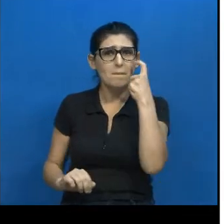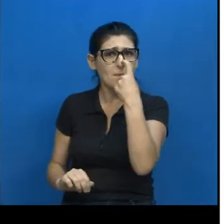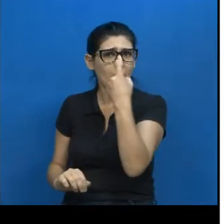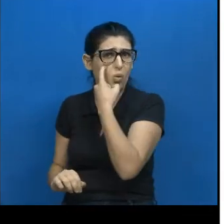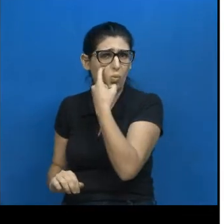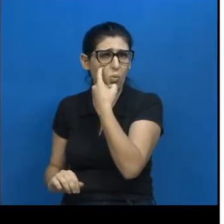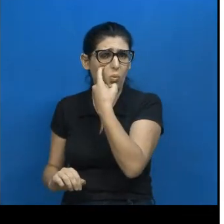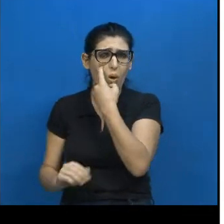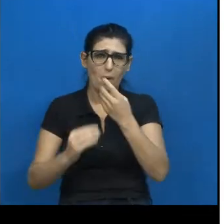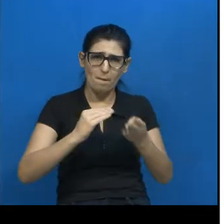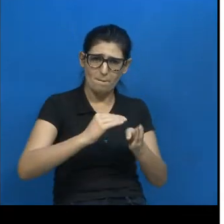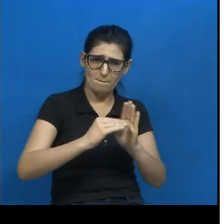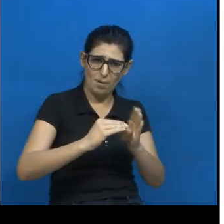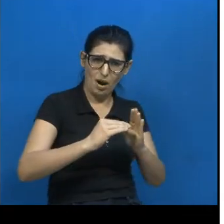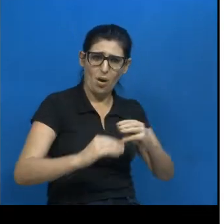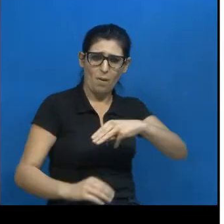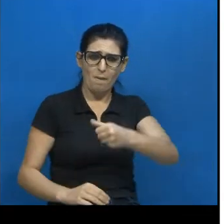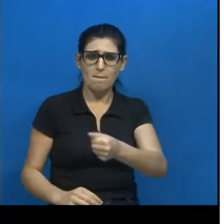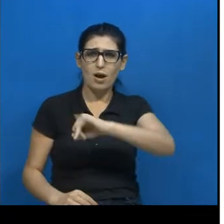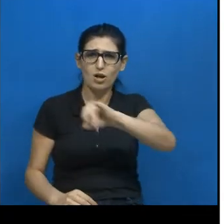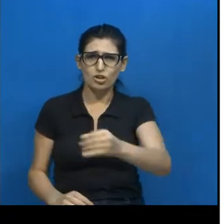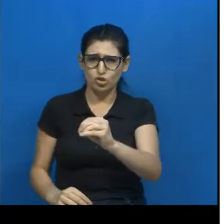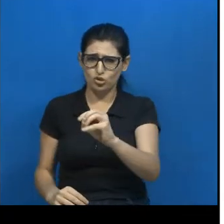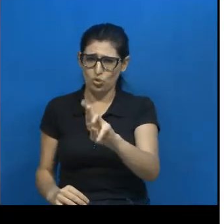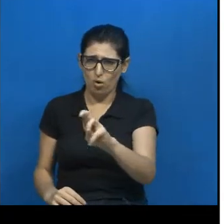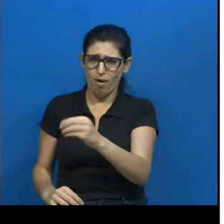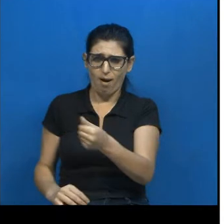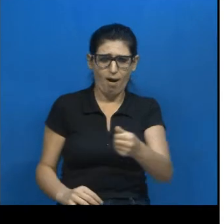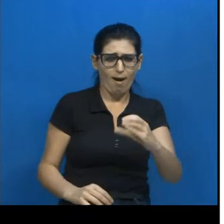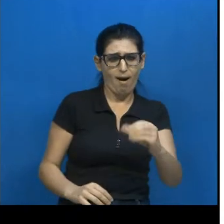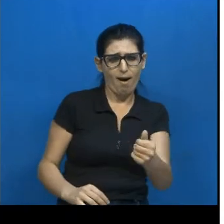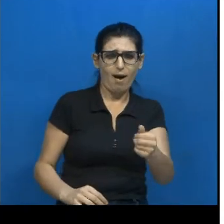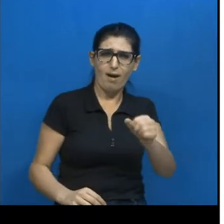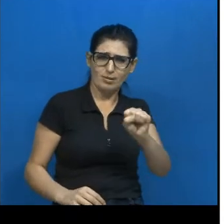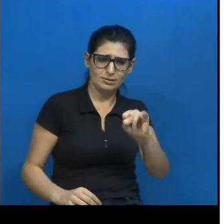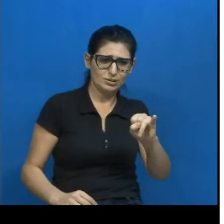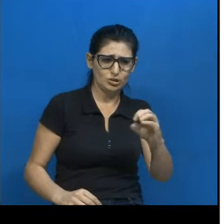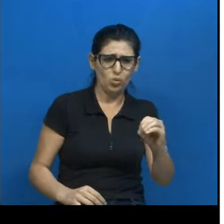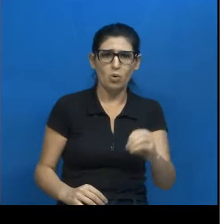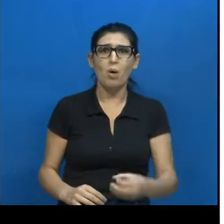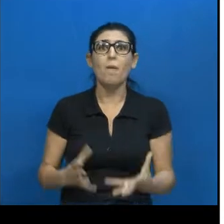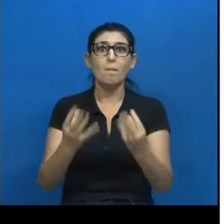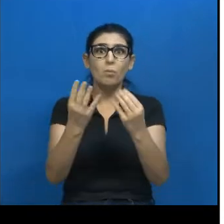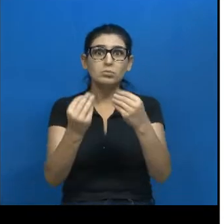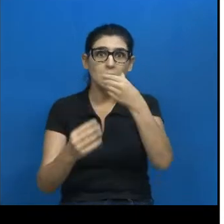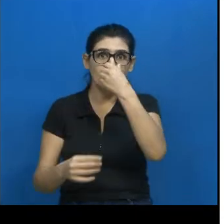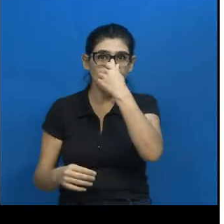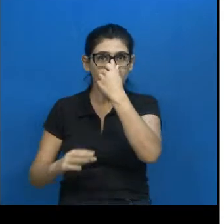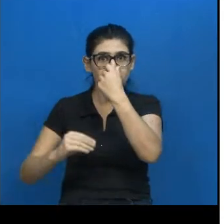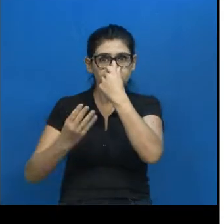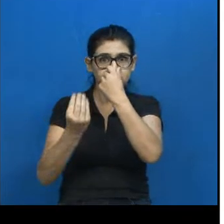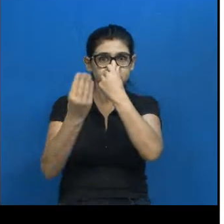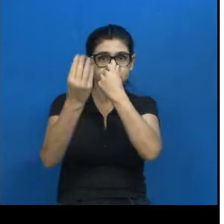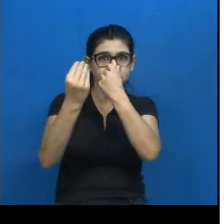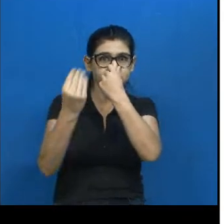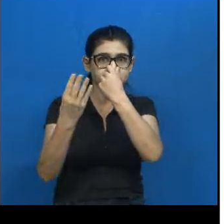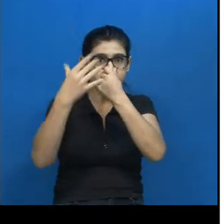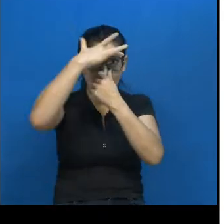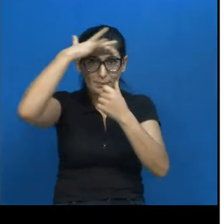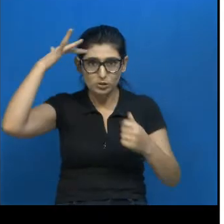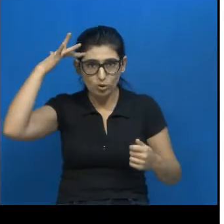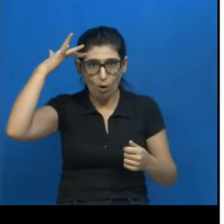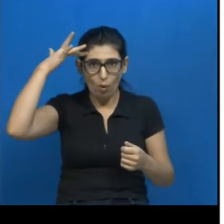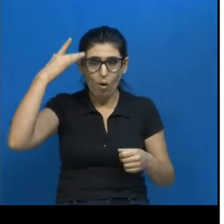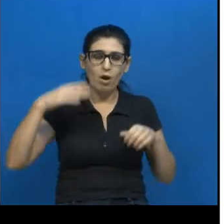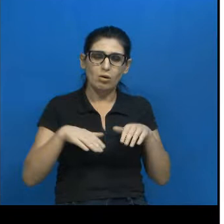aqui, só do Parque Meia Lua Major Acácio, o que é? A gente tem um volume de passageiros lá que mostraram essa necessidade. Ele sai do Parque Meia